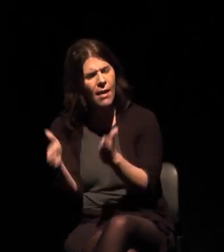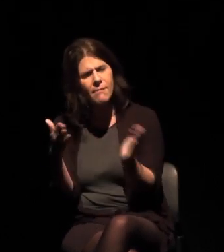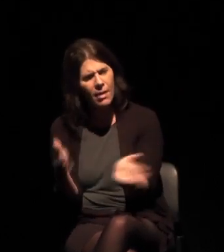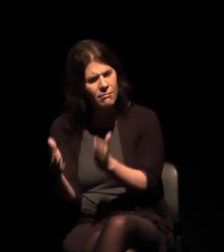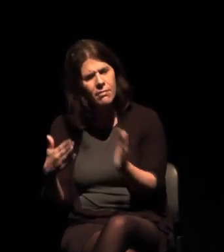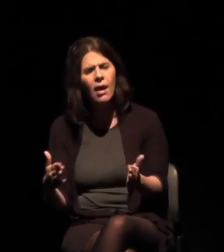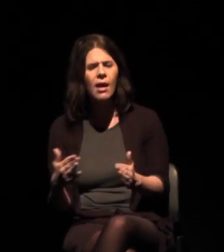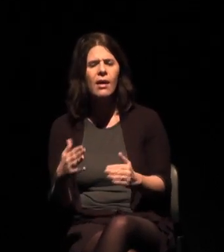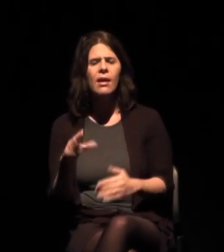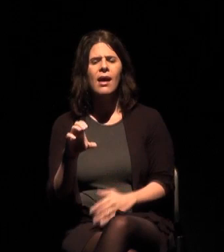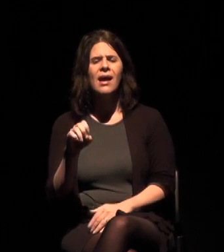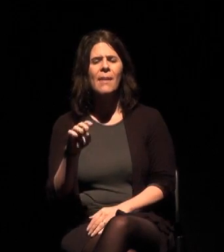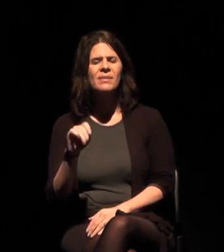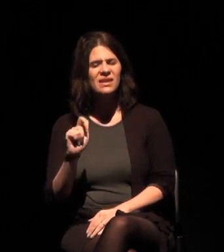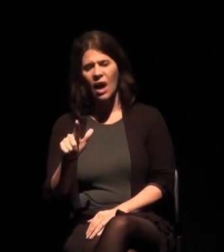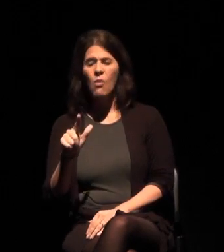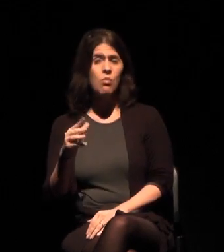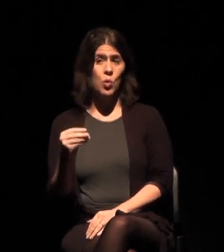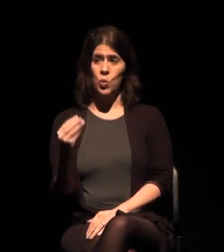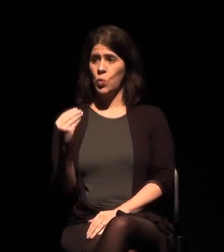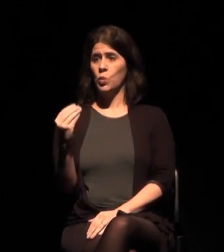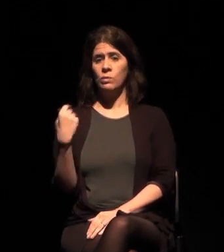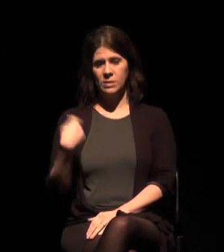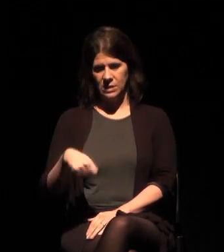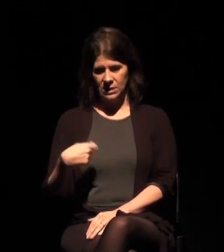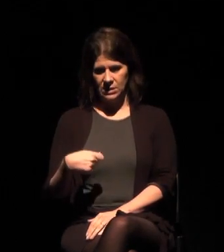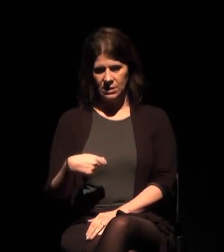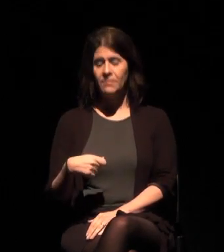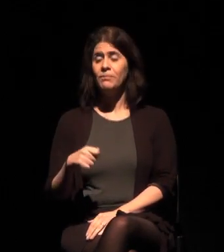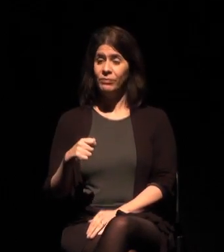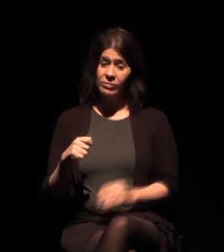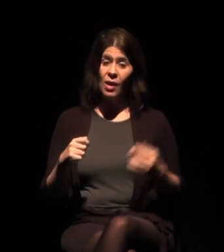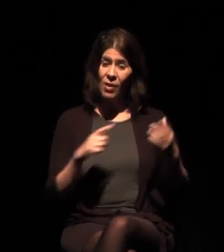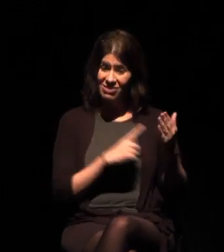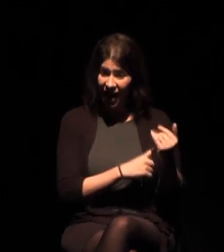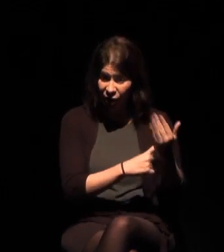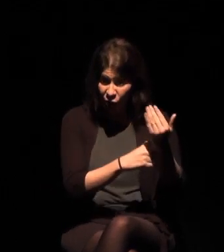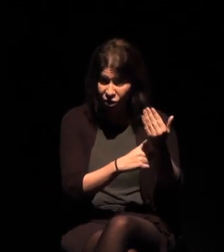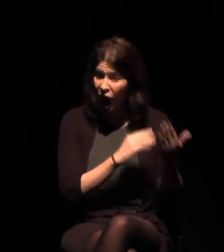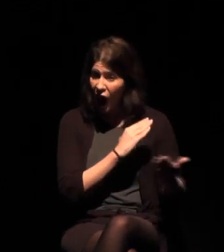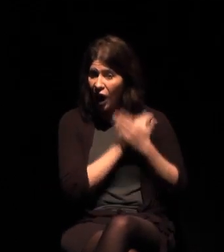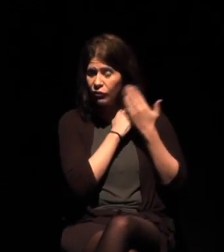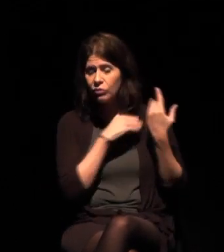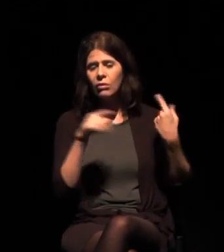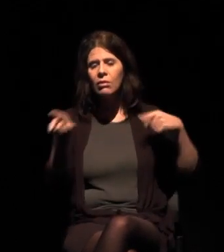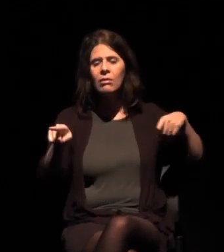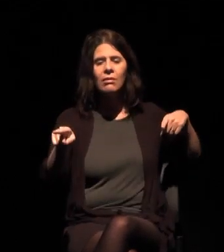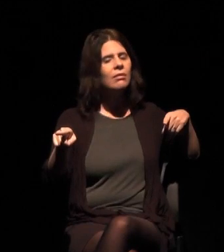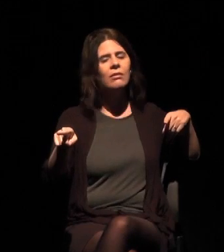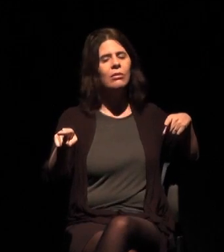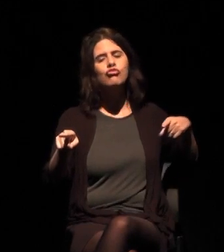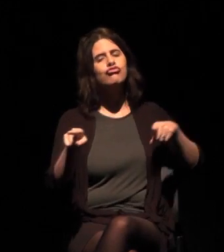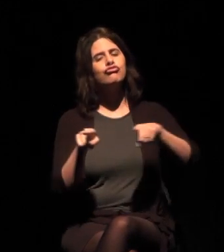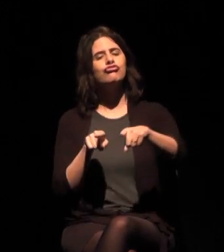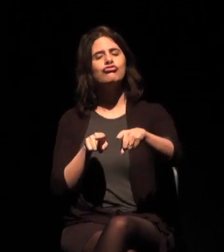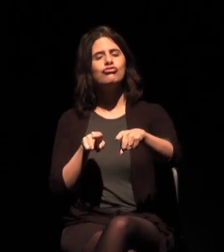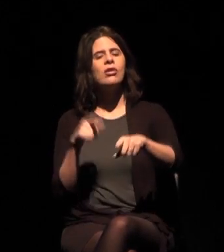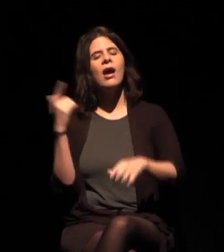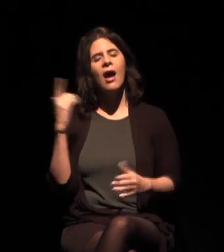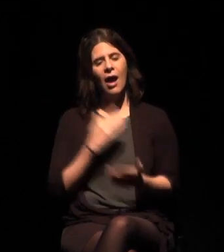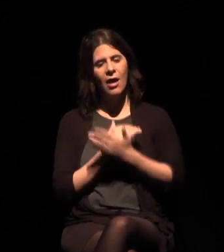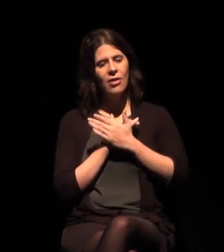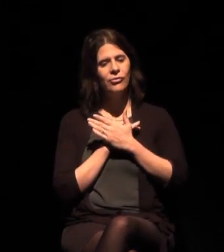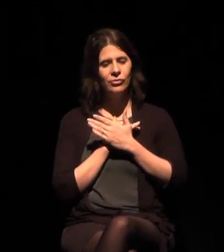capital portanto a partir o facto é que as novas tecnologias destas pontos que estamos a falar são tecnologias de